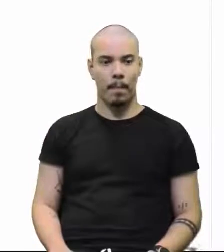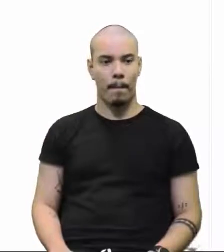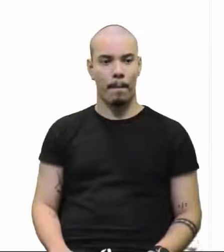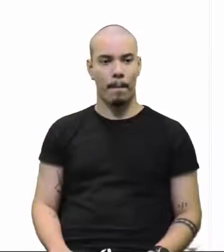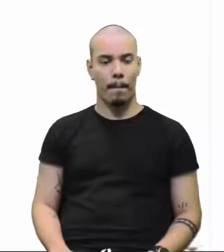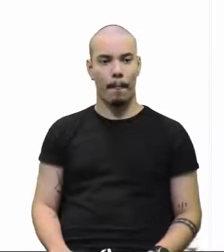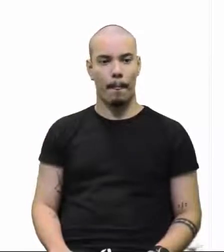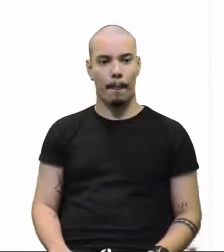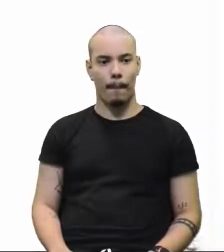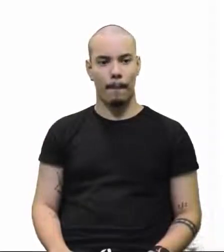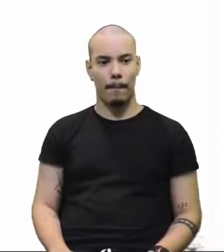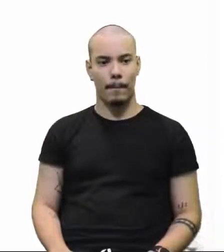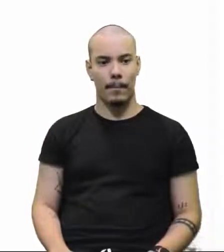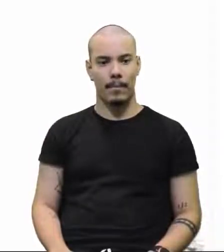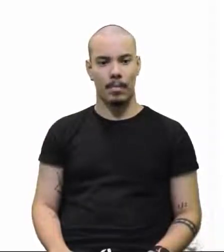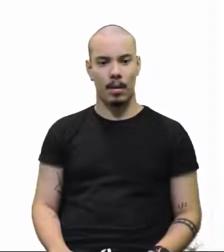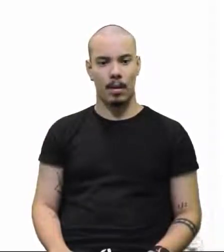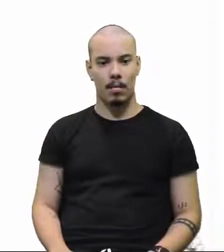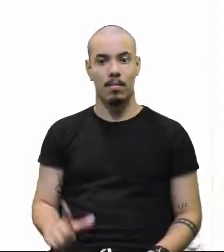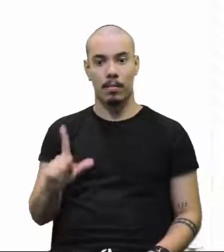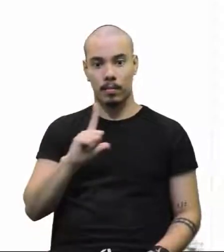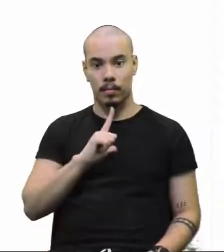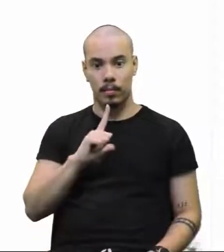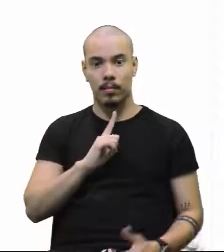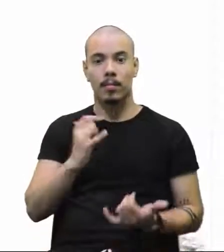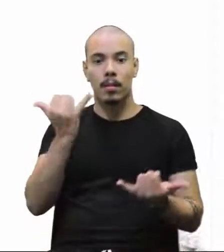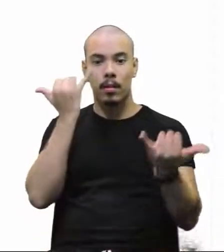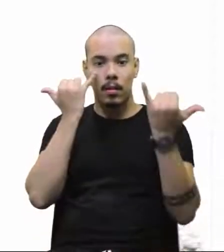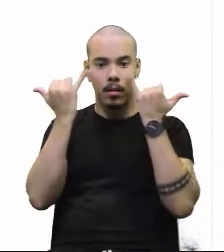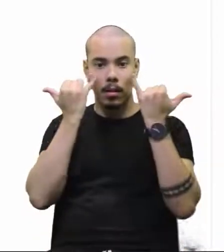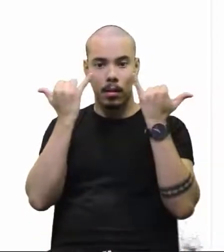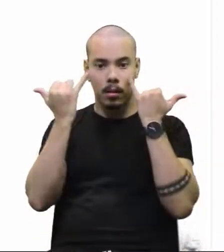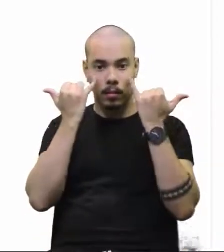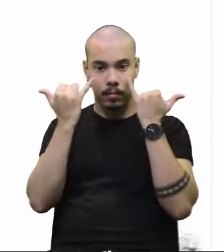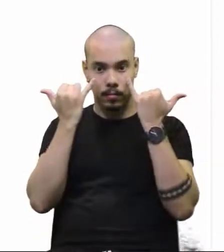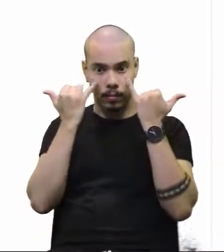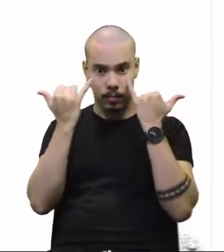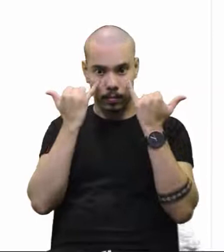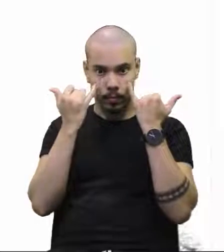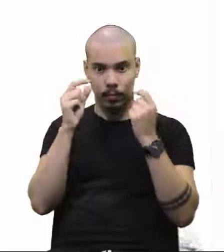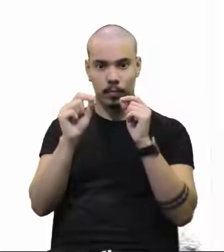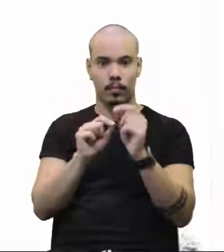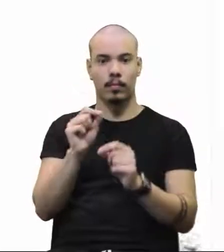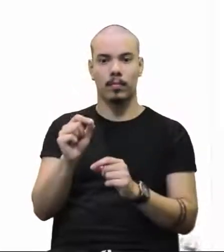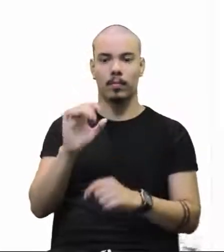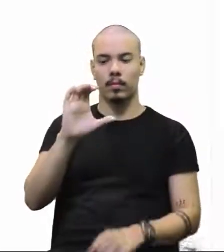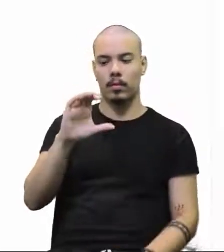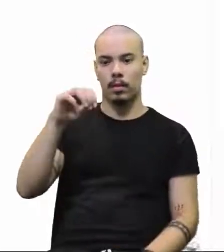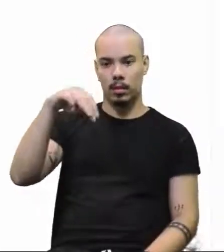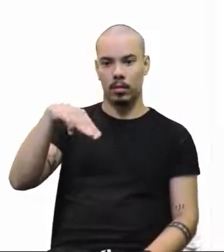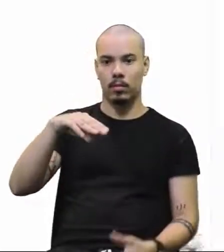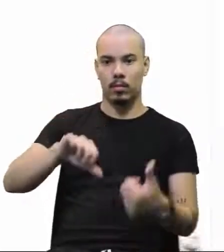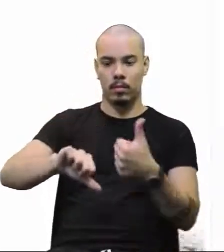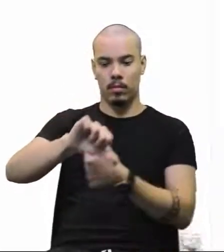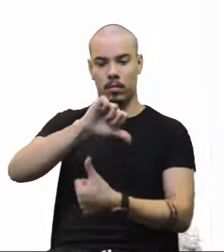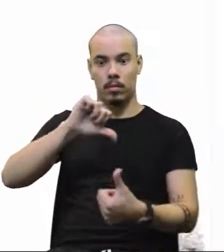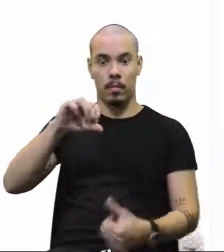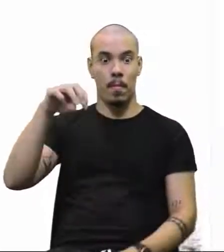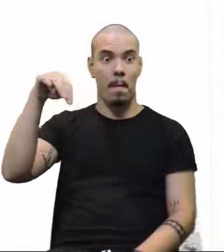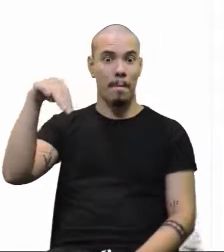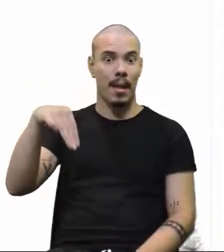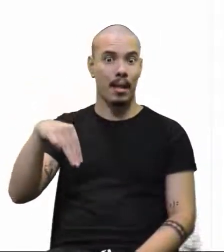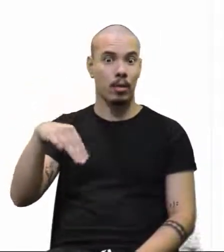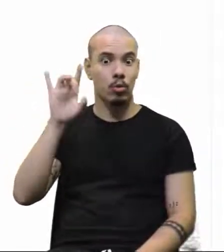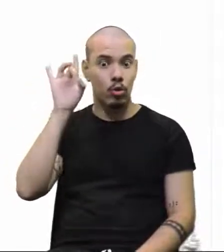certeza. Temos dados aí que tem que ser transformados. Centímetros em metros. Somente centímetro,